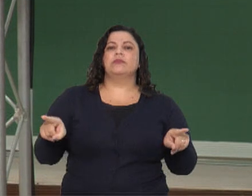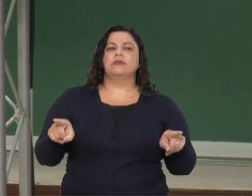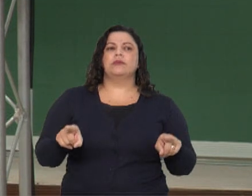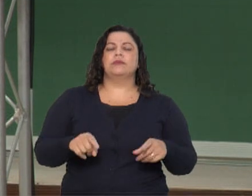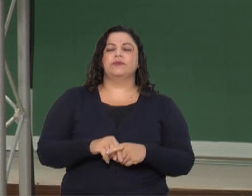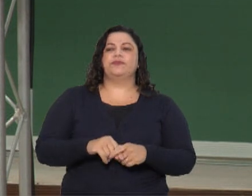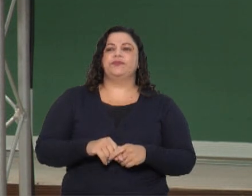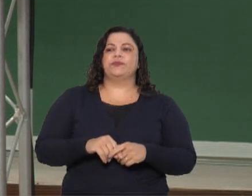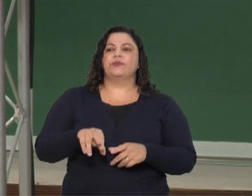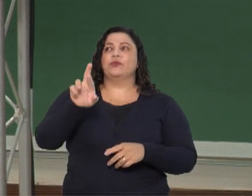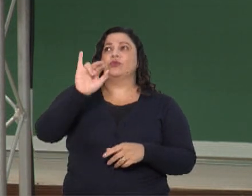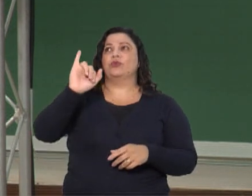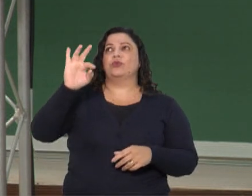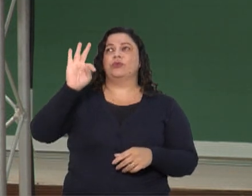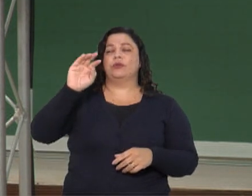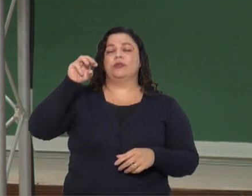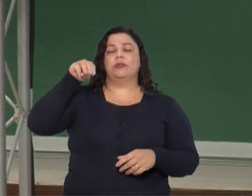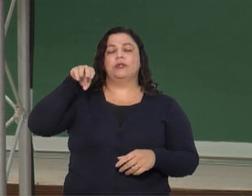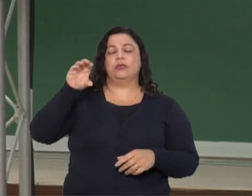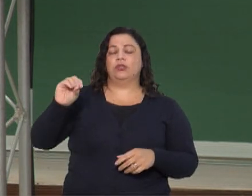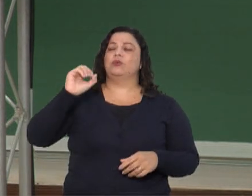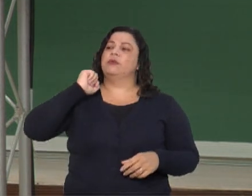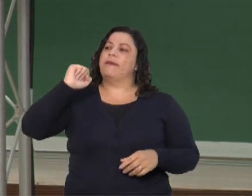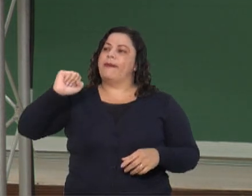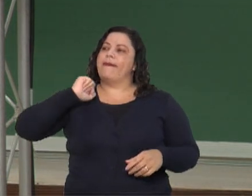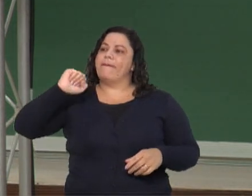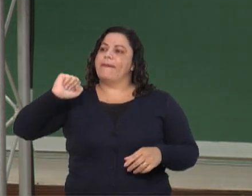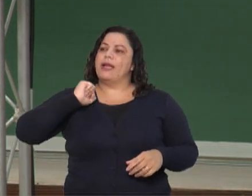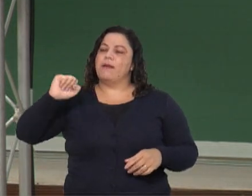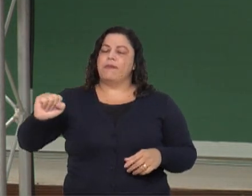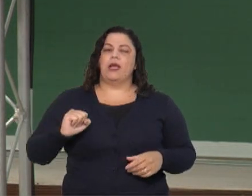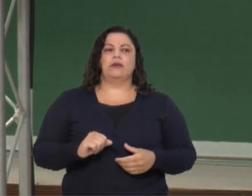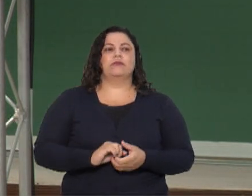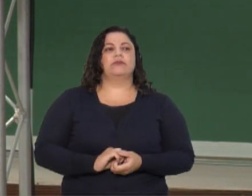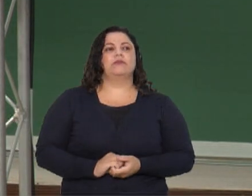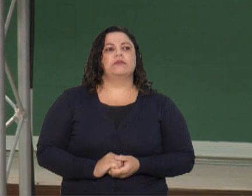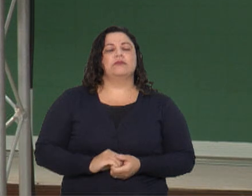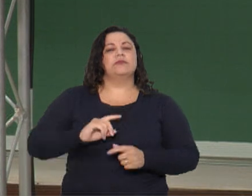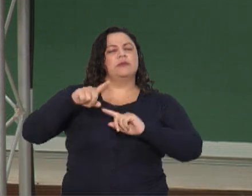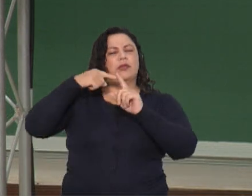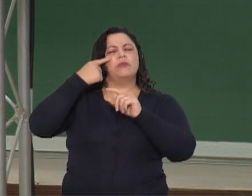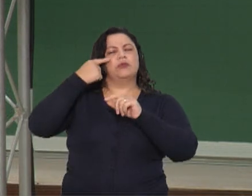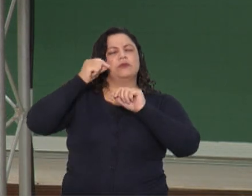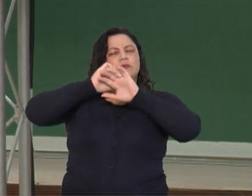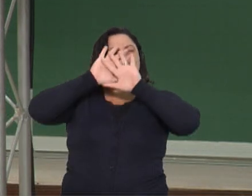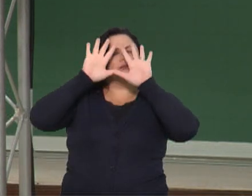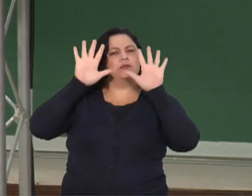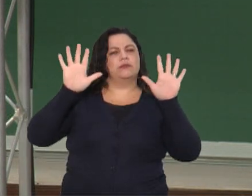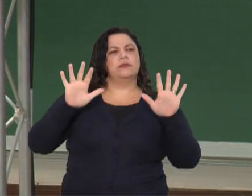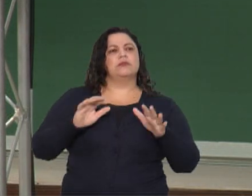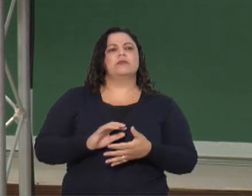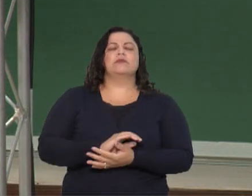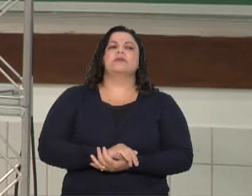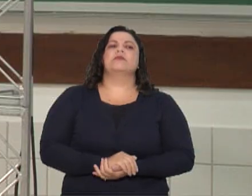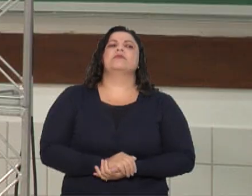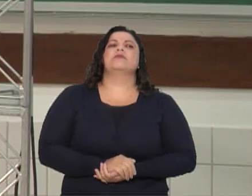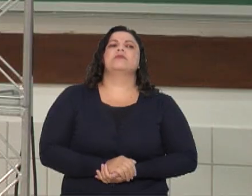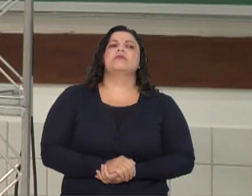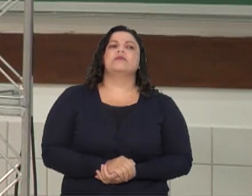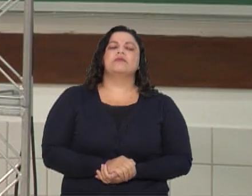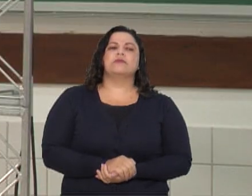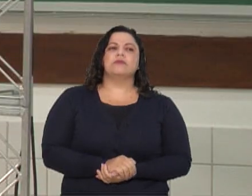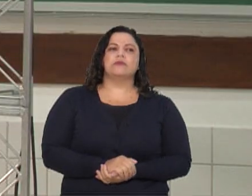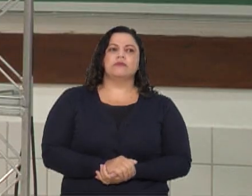o ritmo específico da música, as batidas. Já vai ficar mais claro olhar a partitura. Mas vamos voltar aqui um